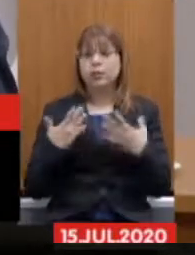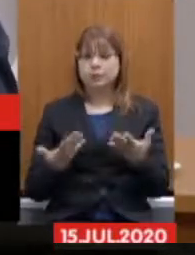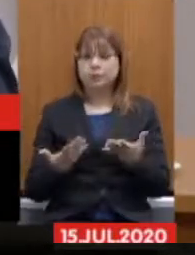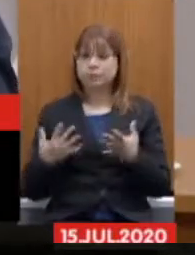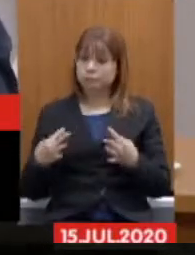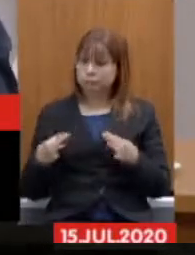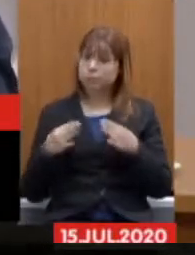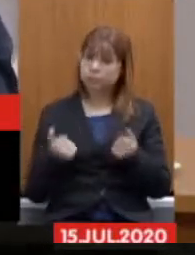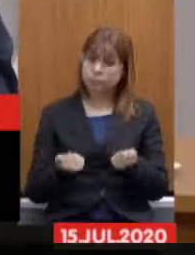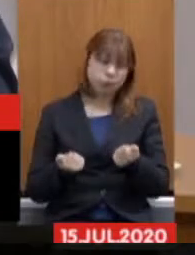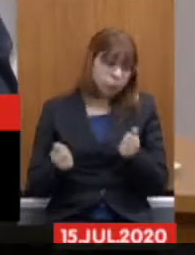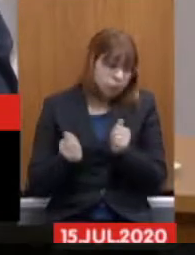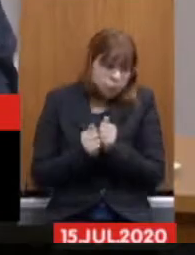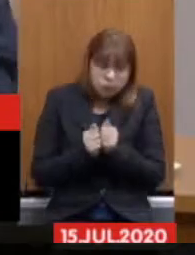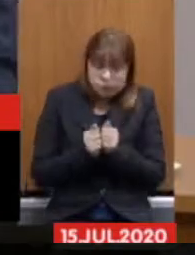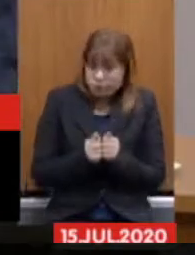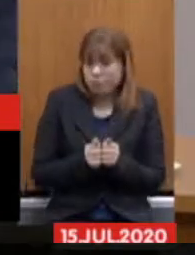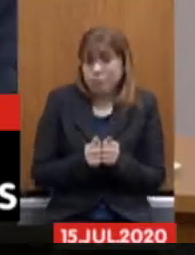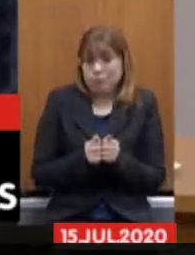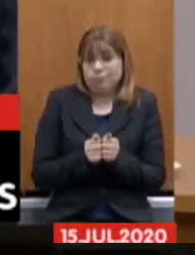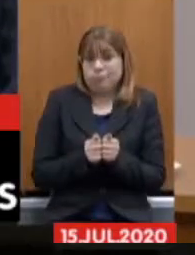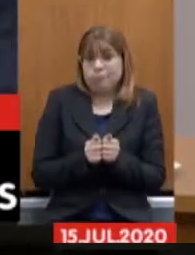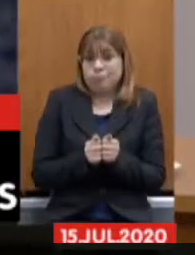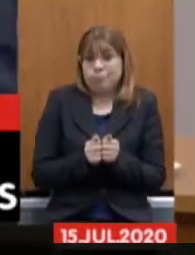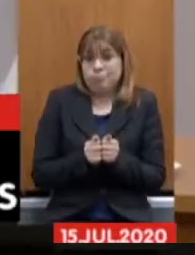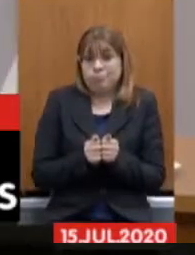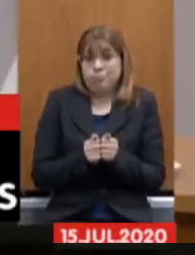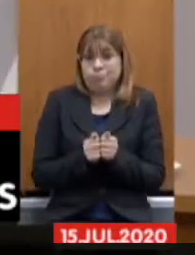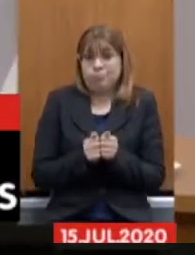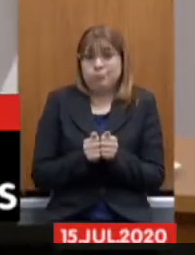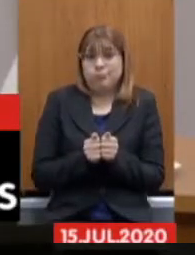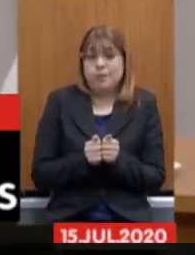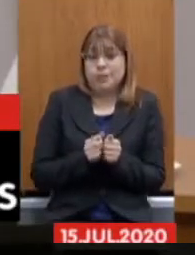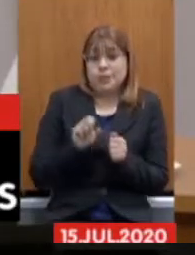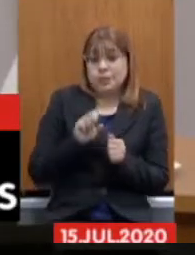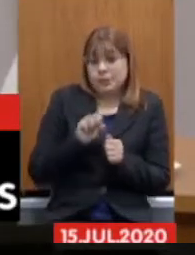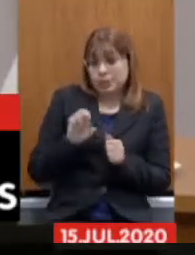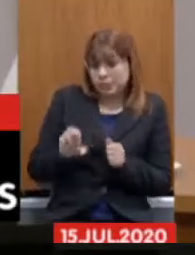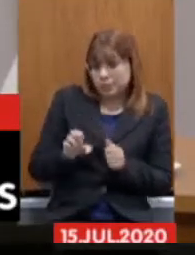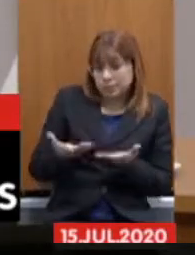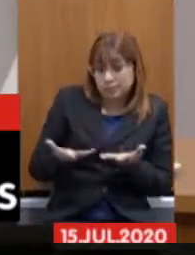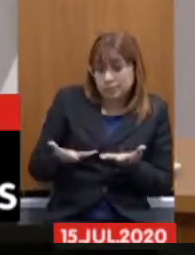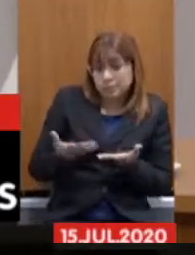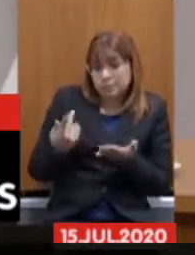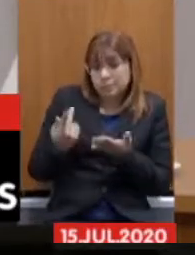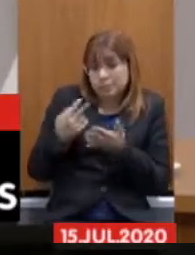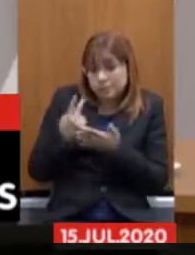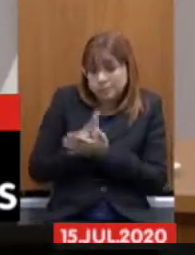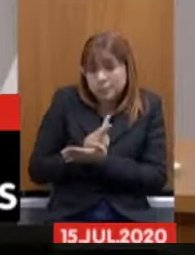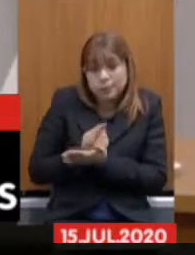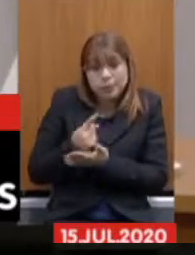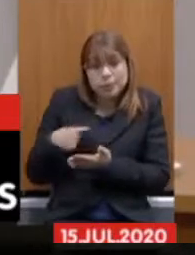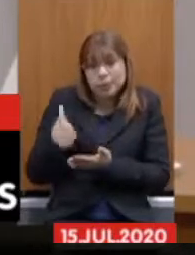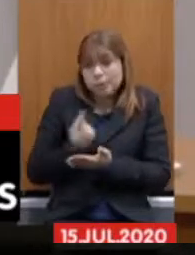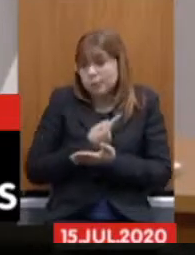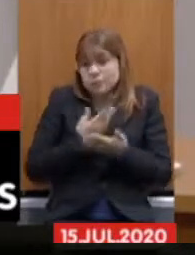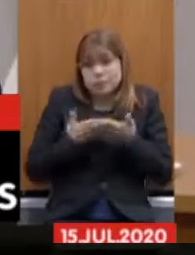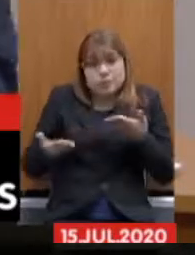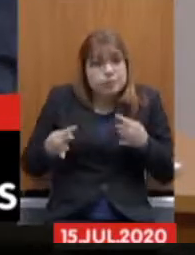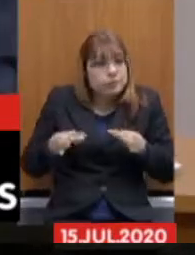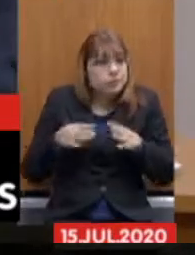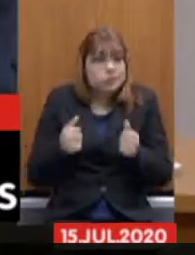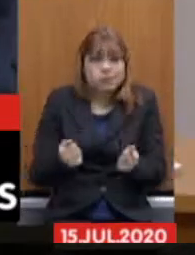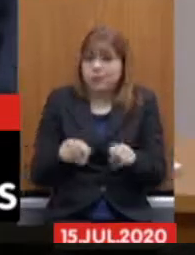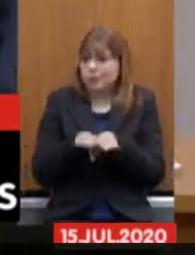estamos nesse mesmo barco e se ele so sobrar afundaremos todos o fundaremos todos